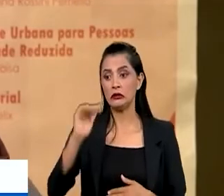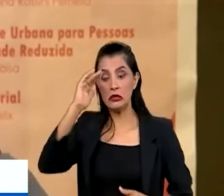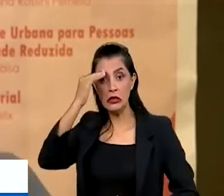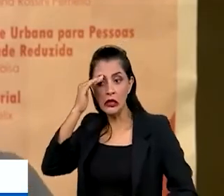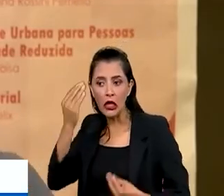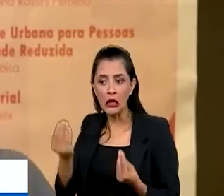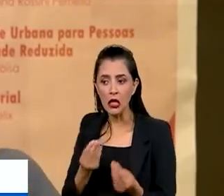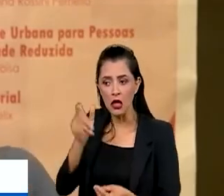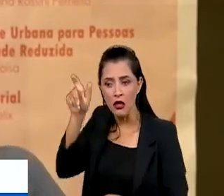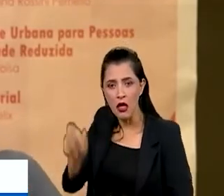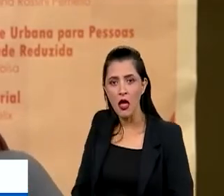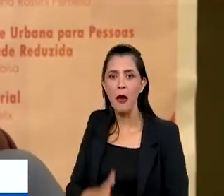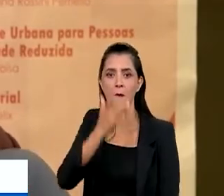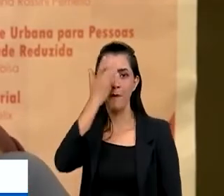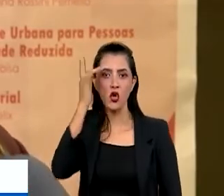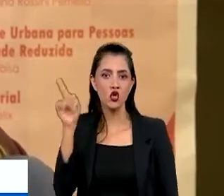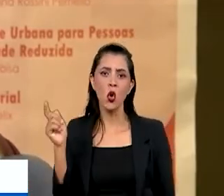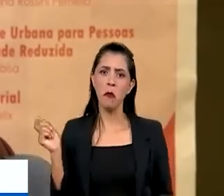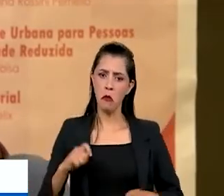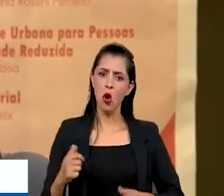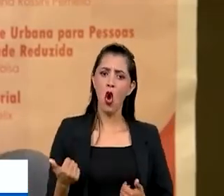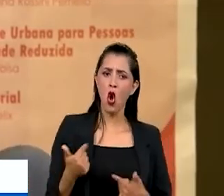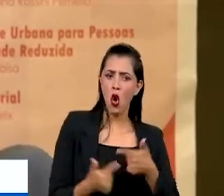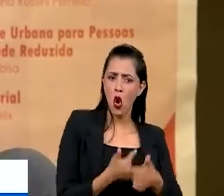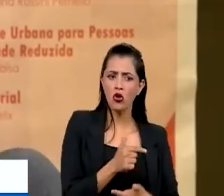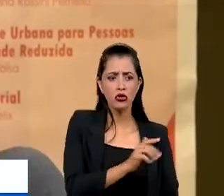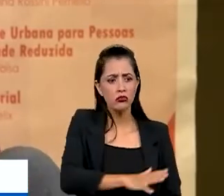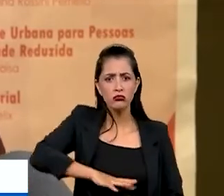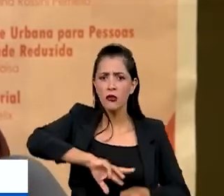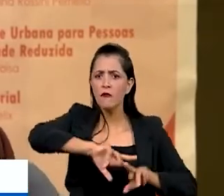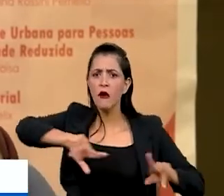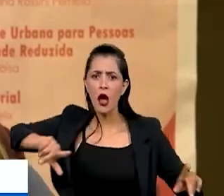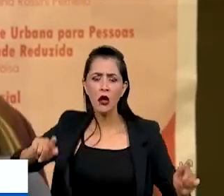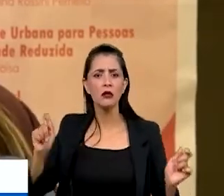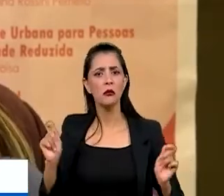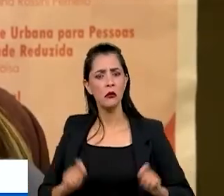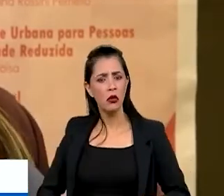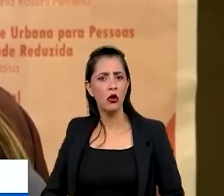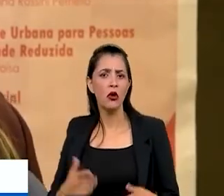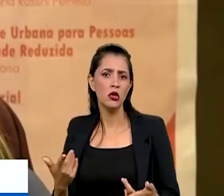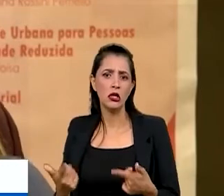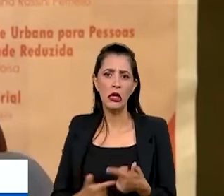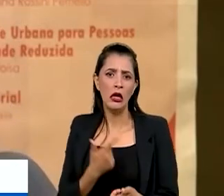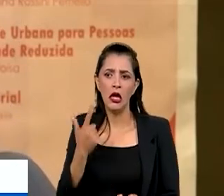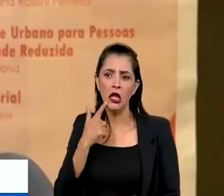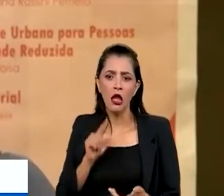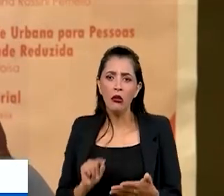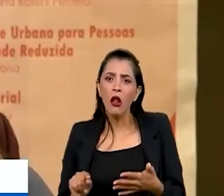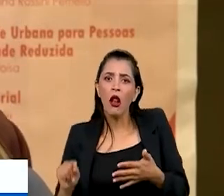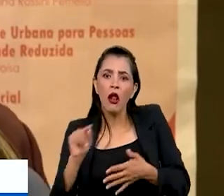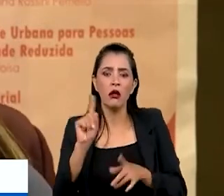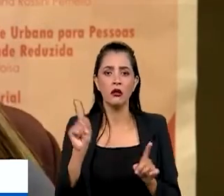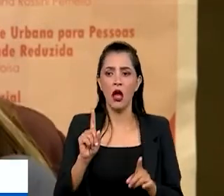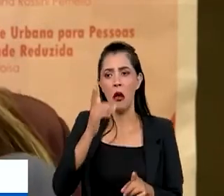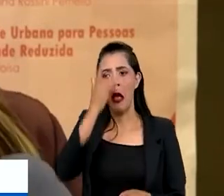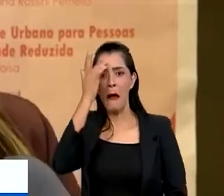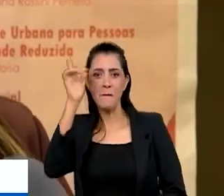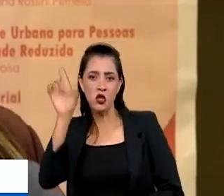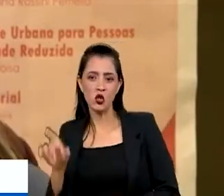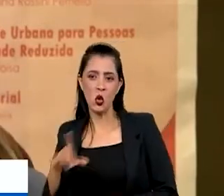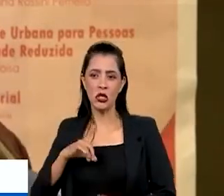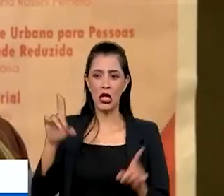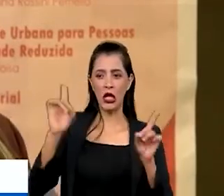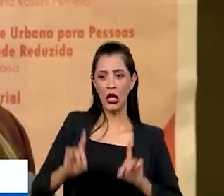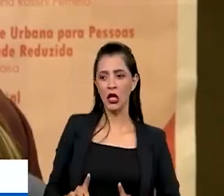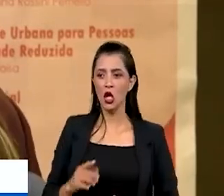compreender essa pessoa que ela pode ocupar vários espaços e não mapear cargos, né? Então, uma pessoa que tem alguma